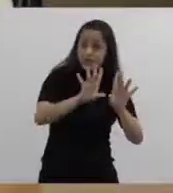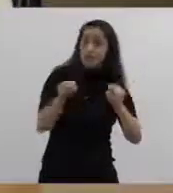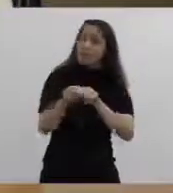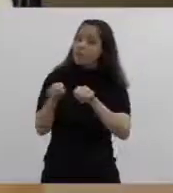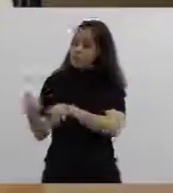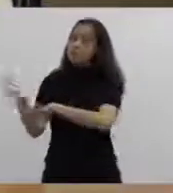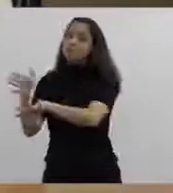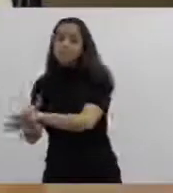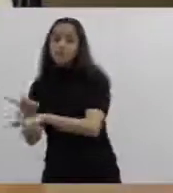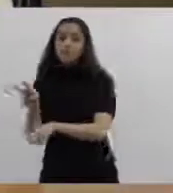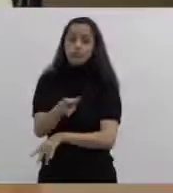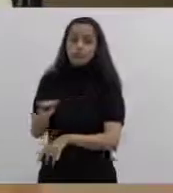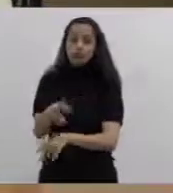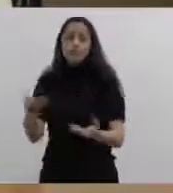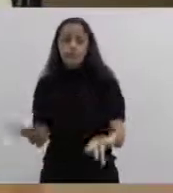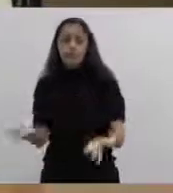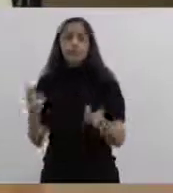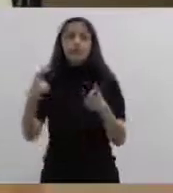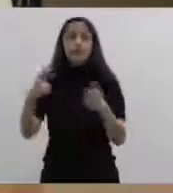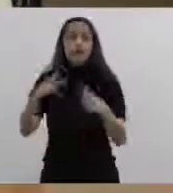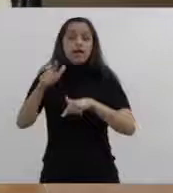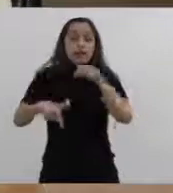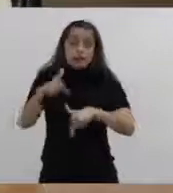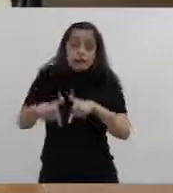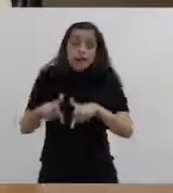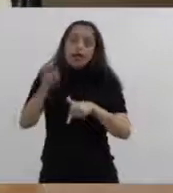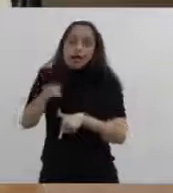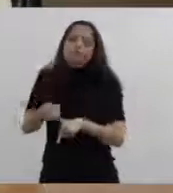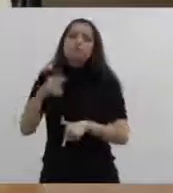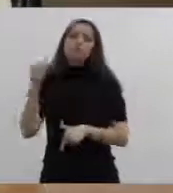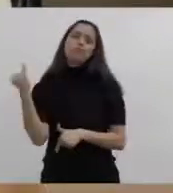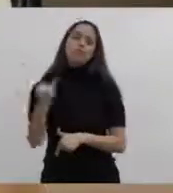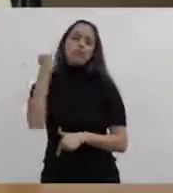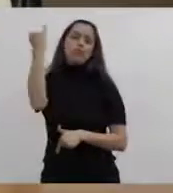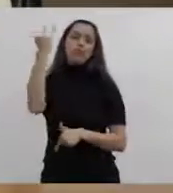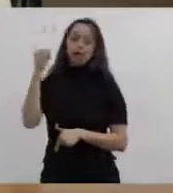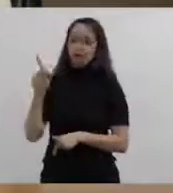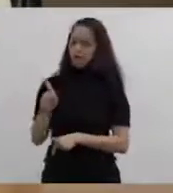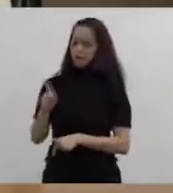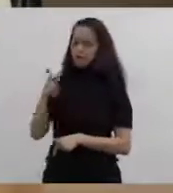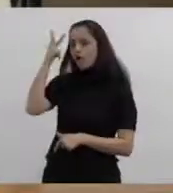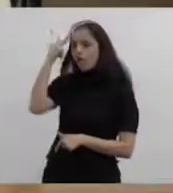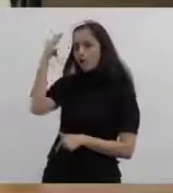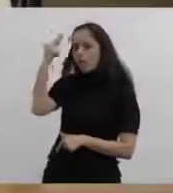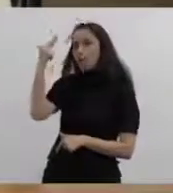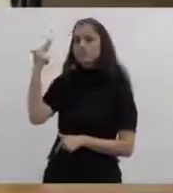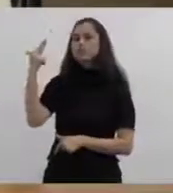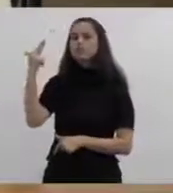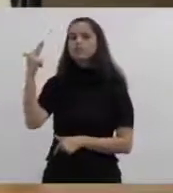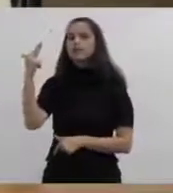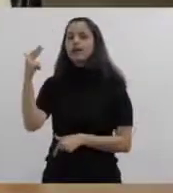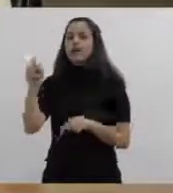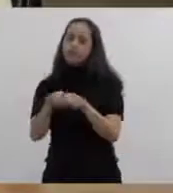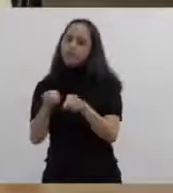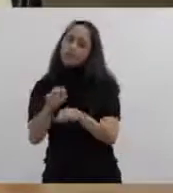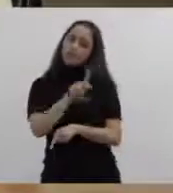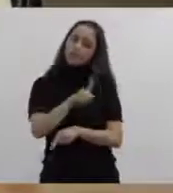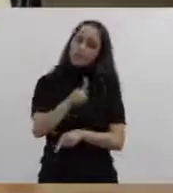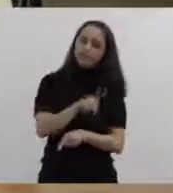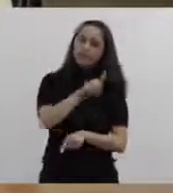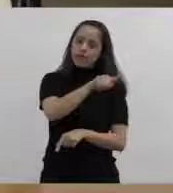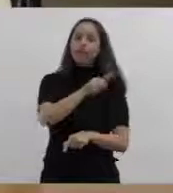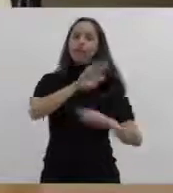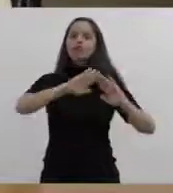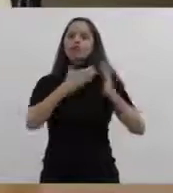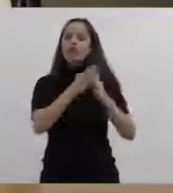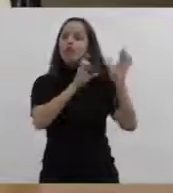educação especial, para as escolas especiais. Para isso é o trabalho em conjunto, certo? Por isso, o trabalho do educador